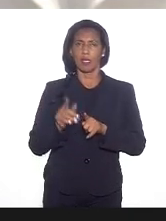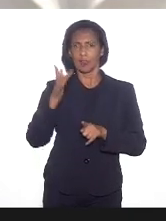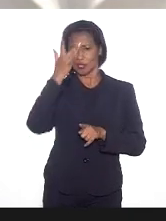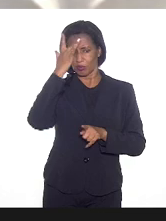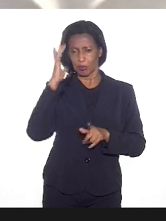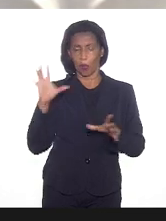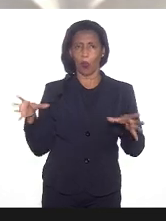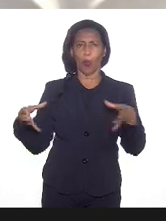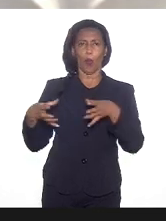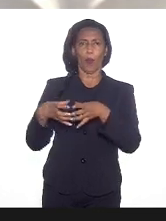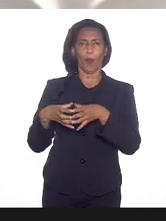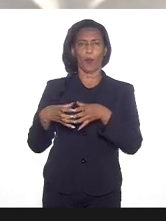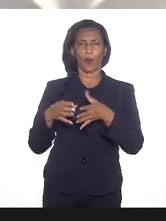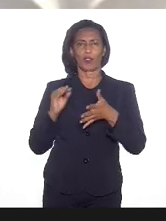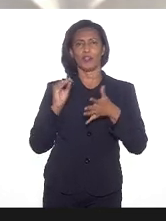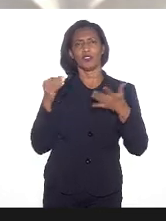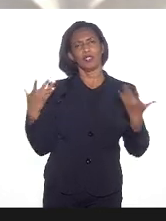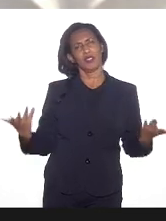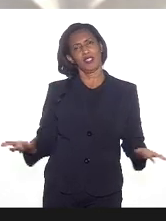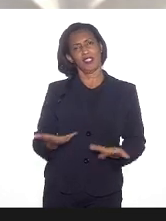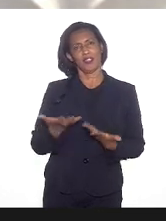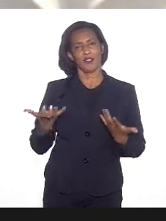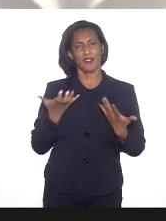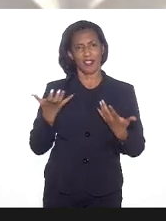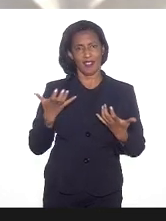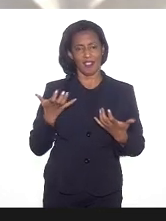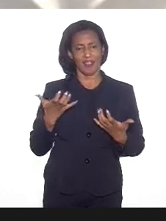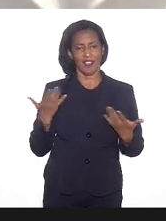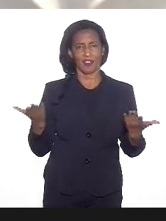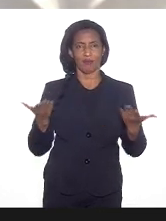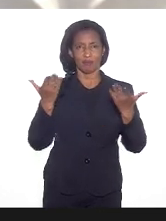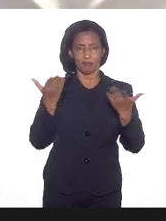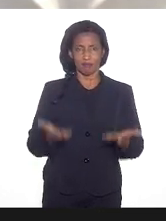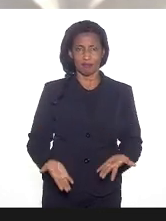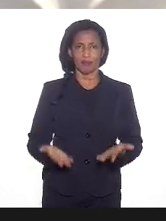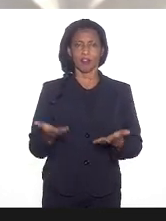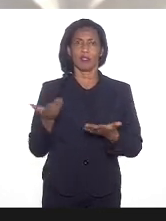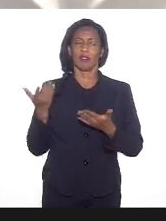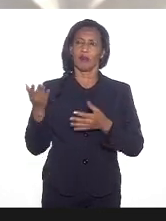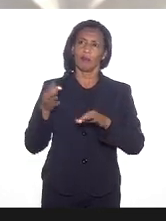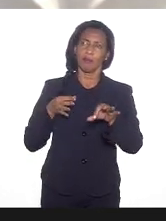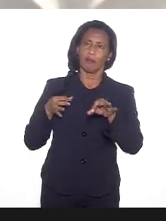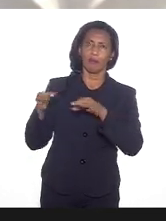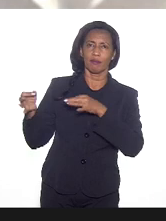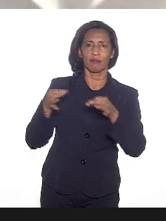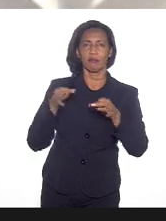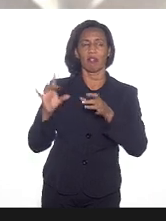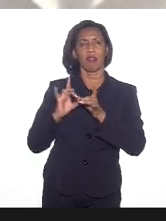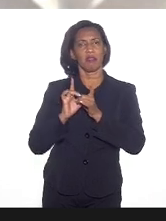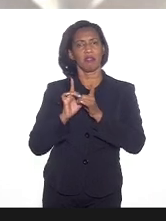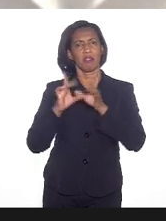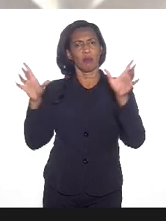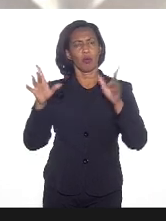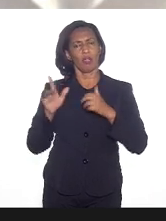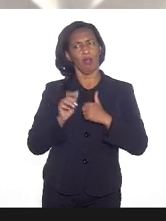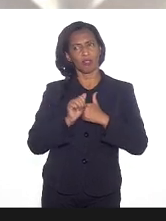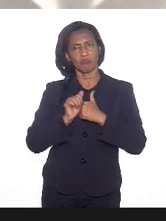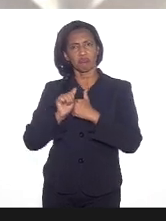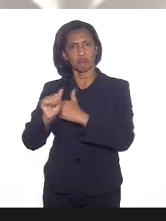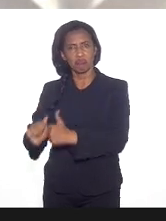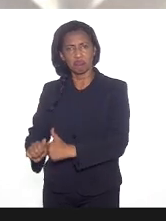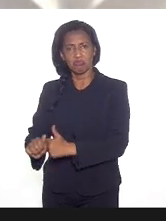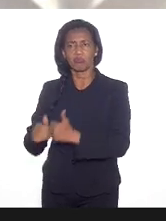CPI. E eu quero fazer uma saudação especial ao senhor pela maneira sempre democrática com que conduziu,